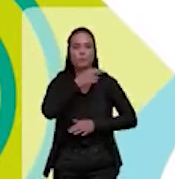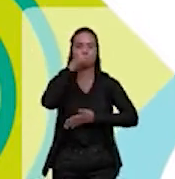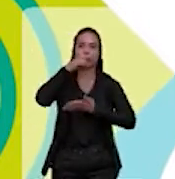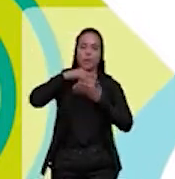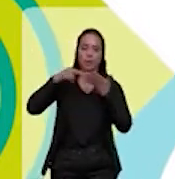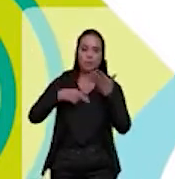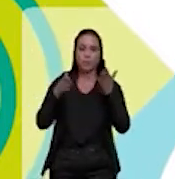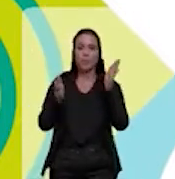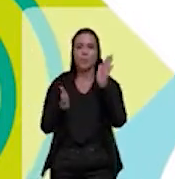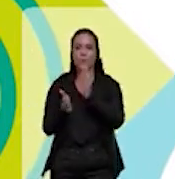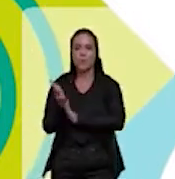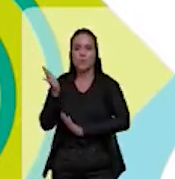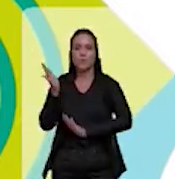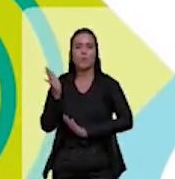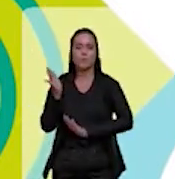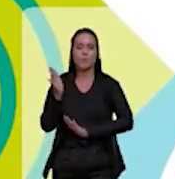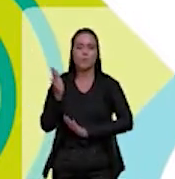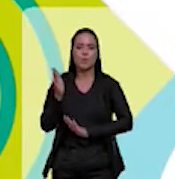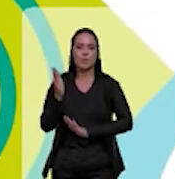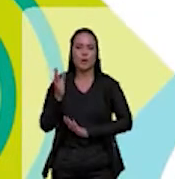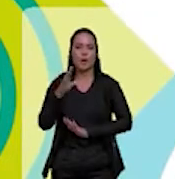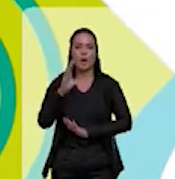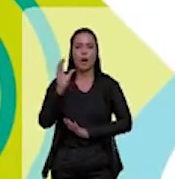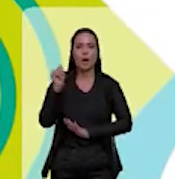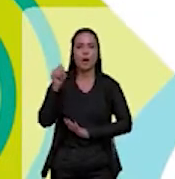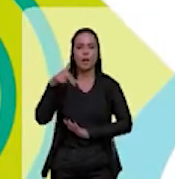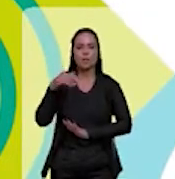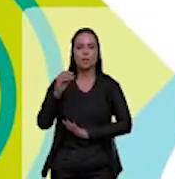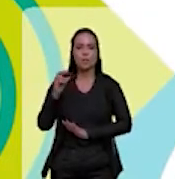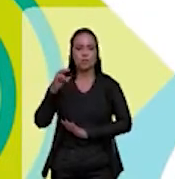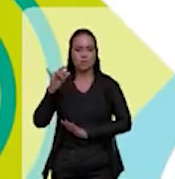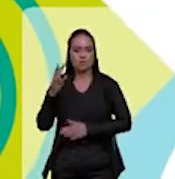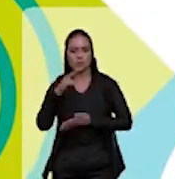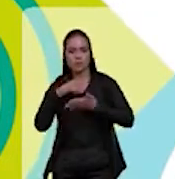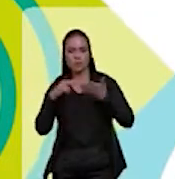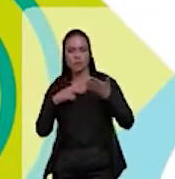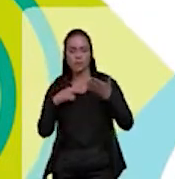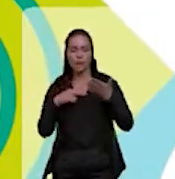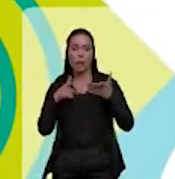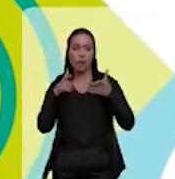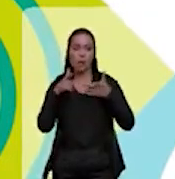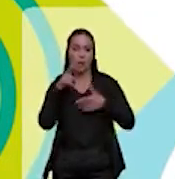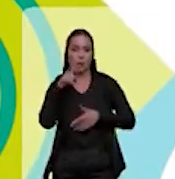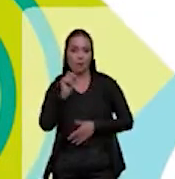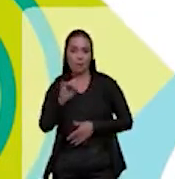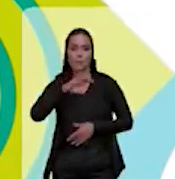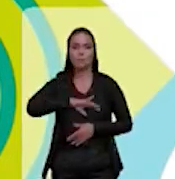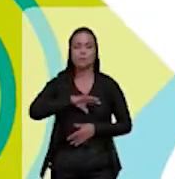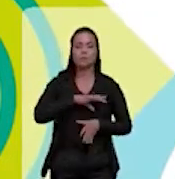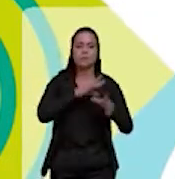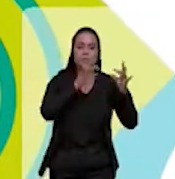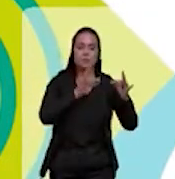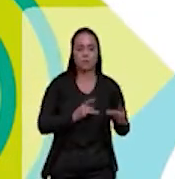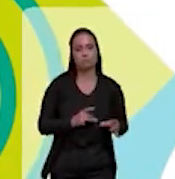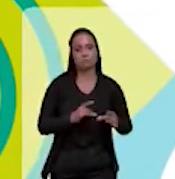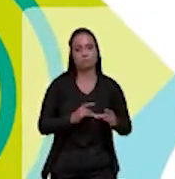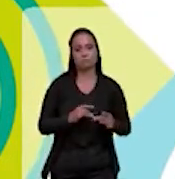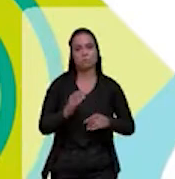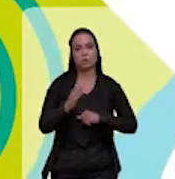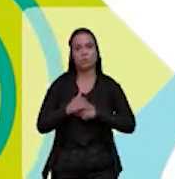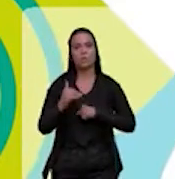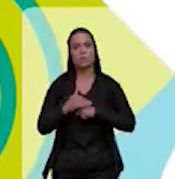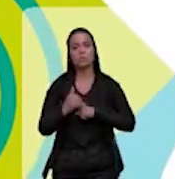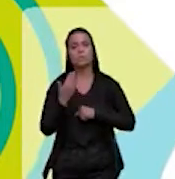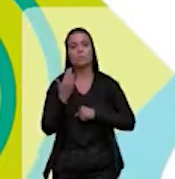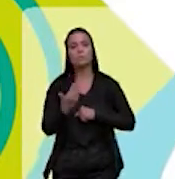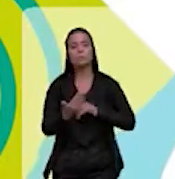de leitura escapar a formação de um microcanone da literatura em língua portuguesa destacam-se eu passo